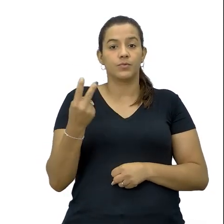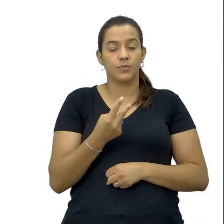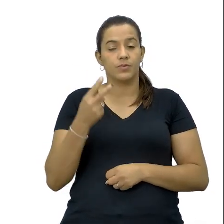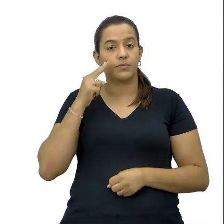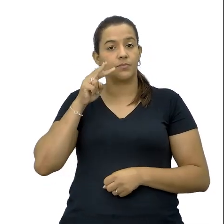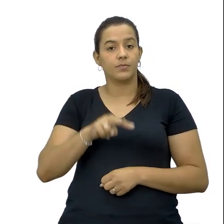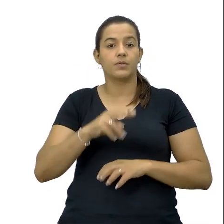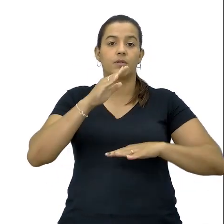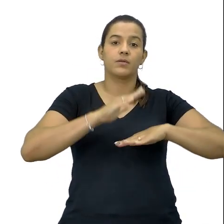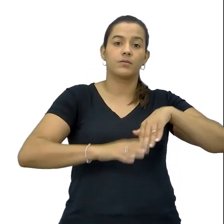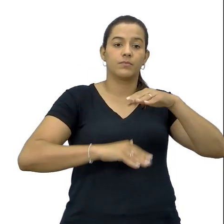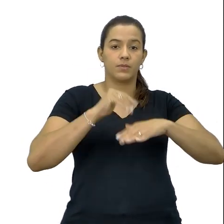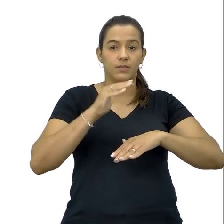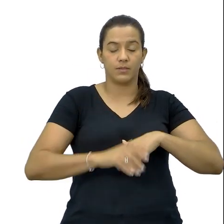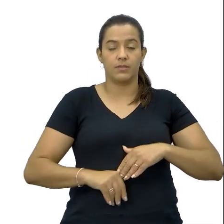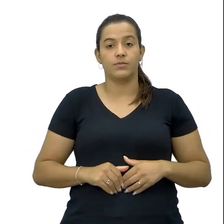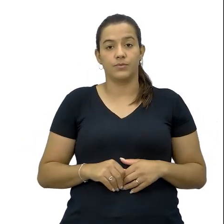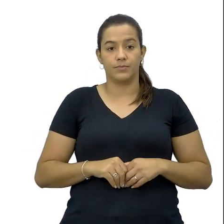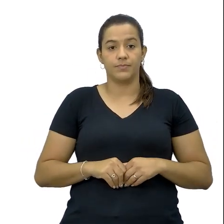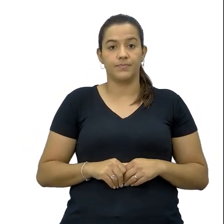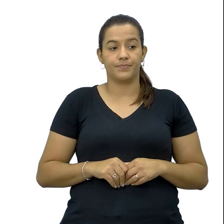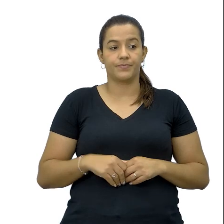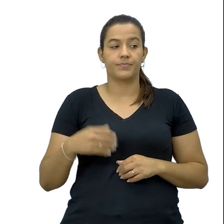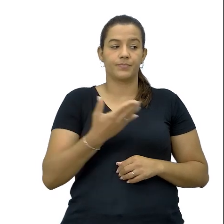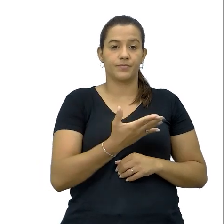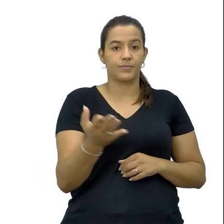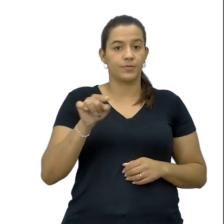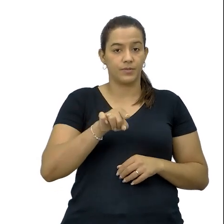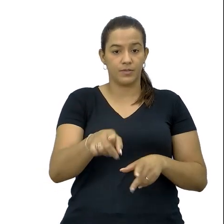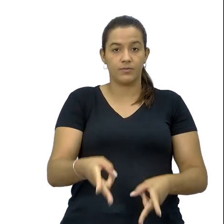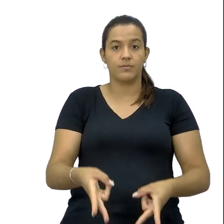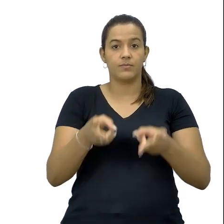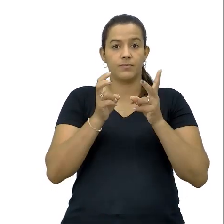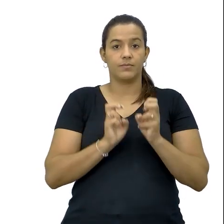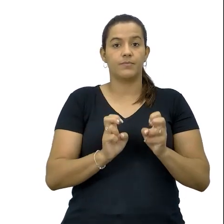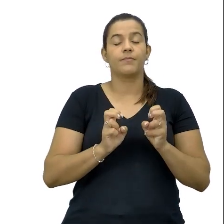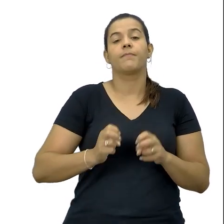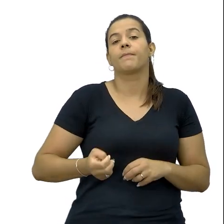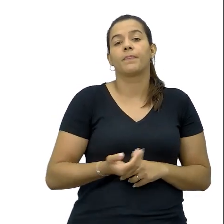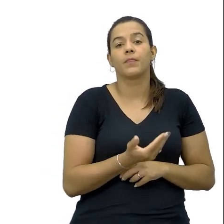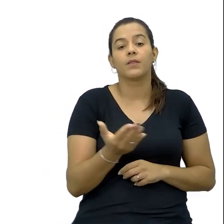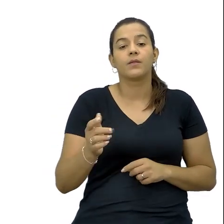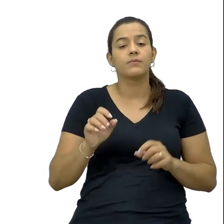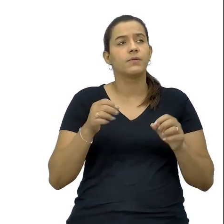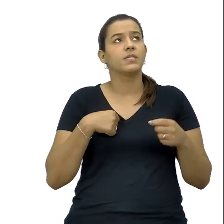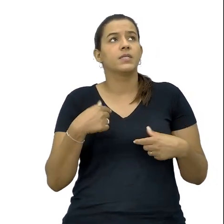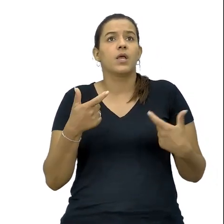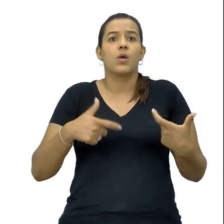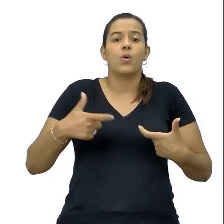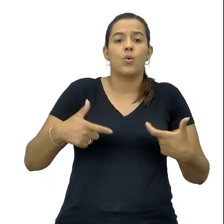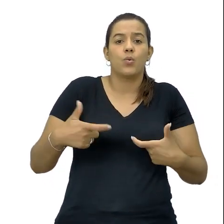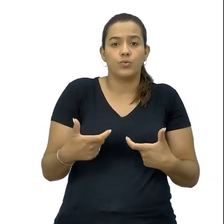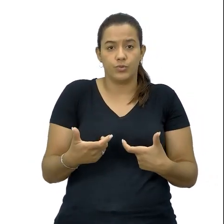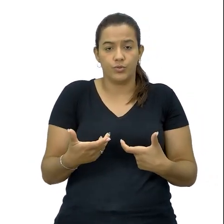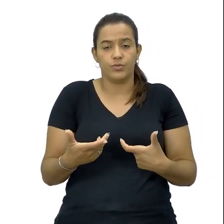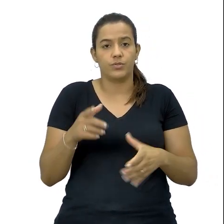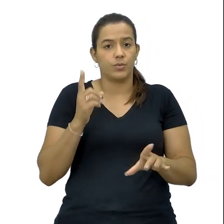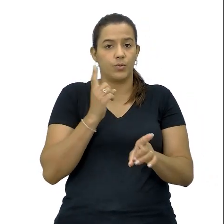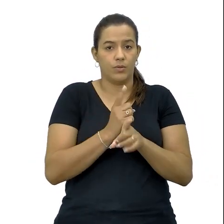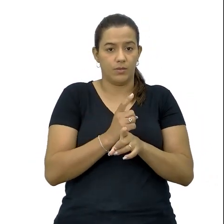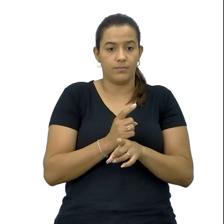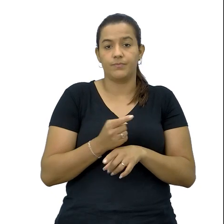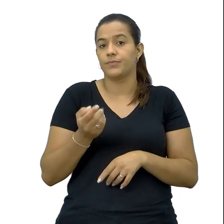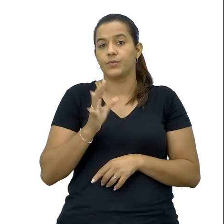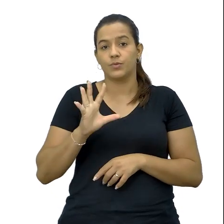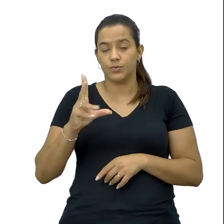habilidades fragilizadas. Vocês vão perceber que vocês podem falar, Rosana, mas onde estão essas questões?